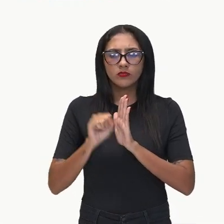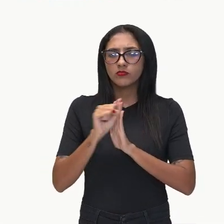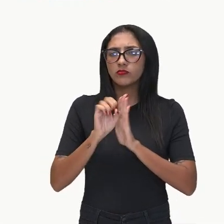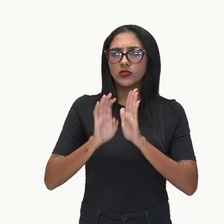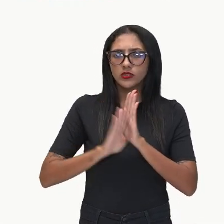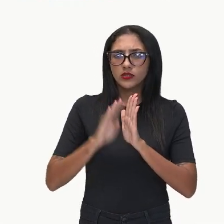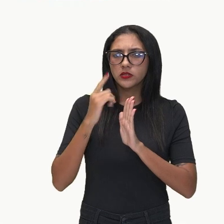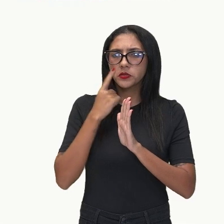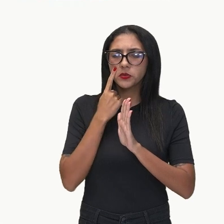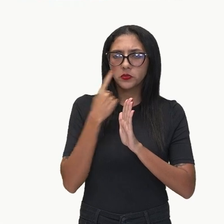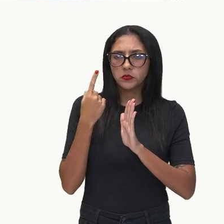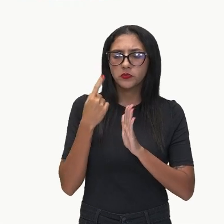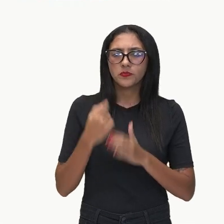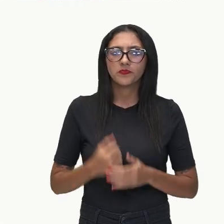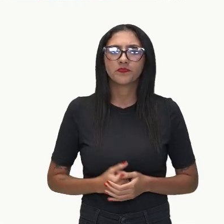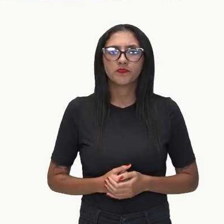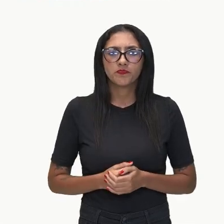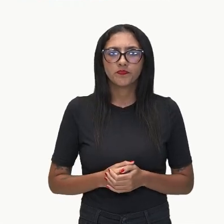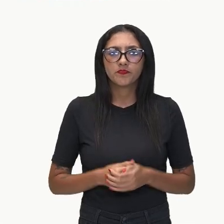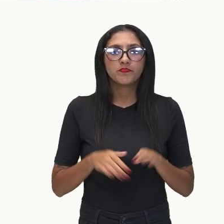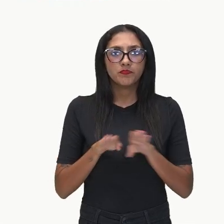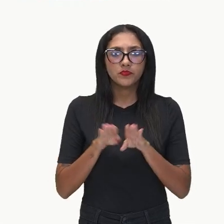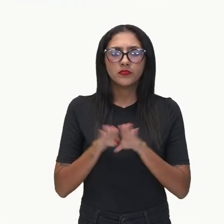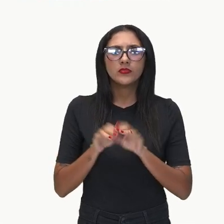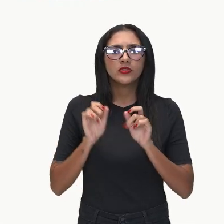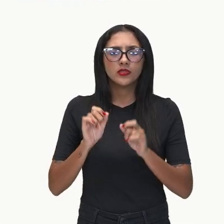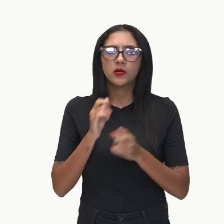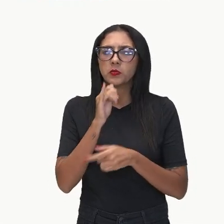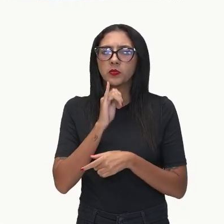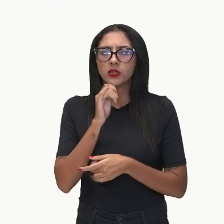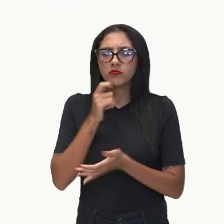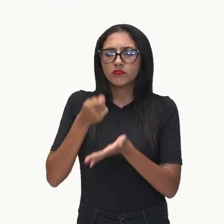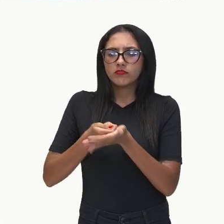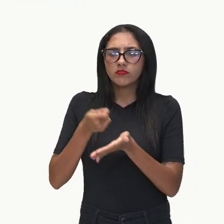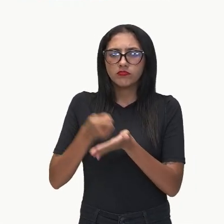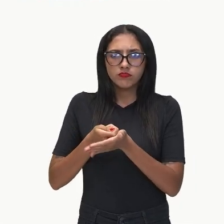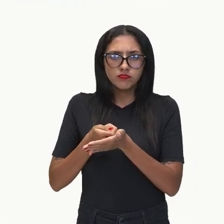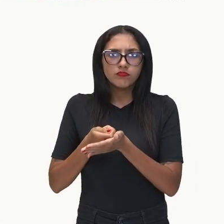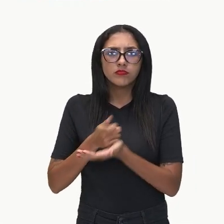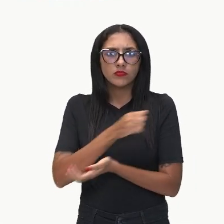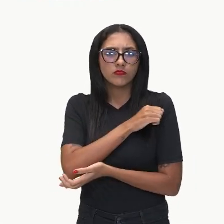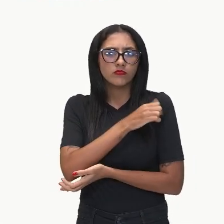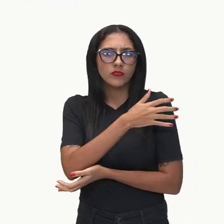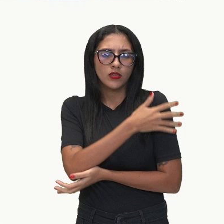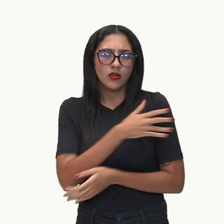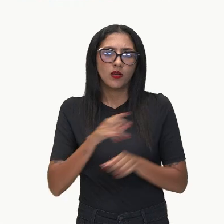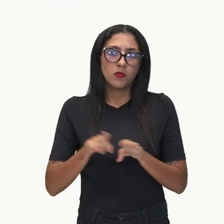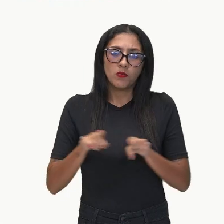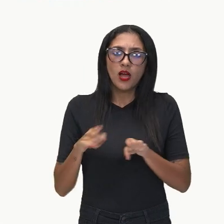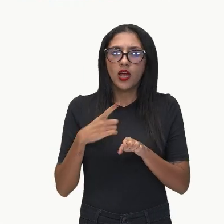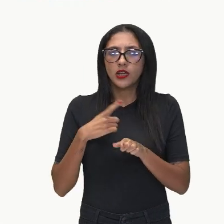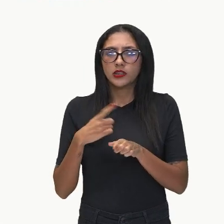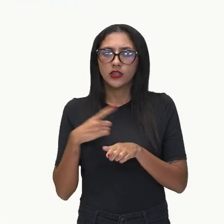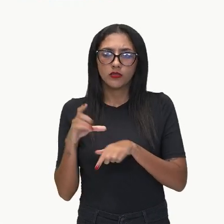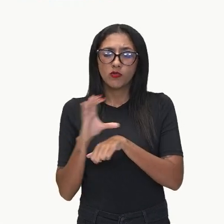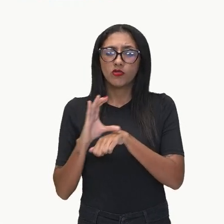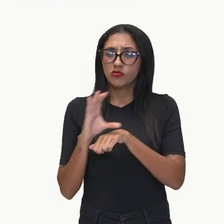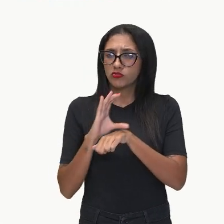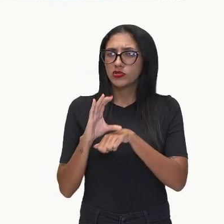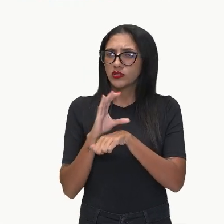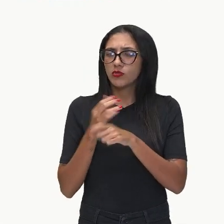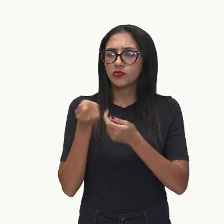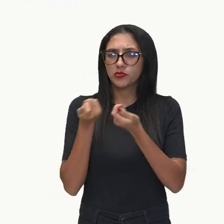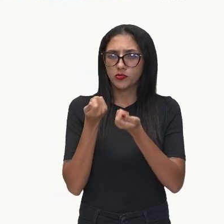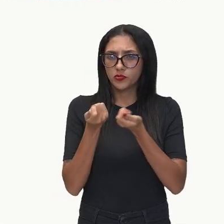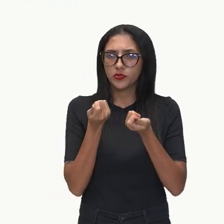grego-romana. Tínhamos ainda o regime autoritário, né, mas com alguma constituição ou com constituição, que são